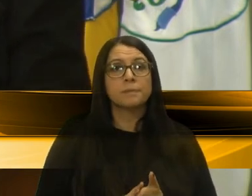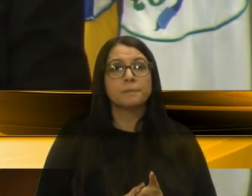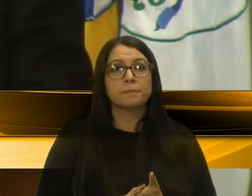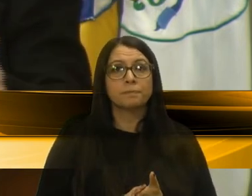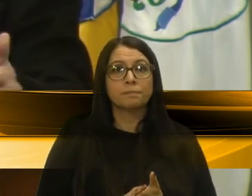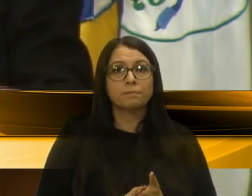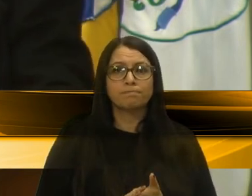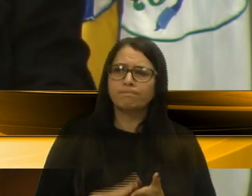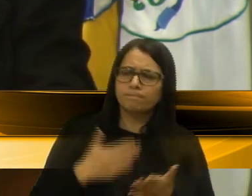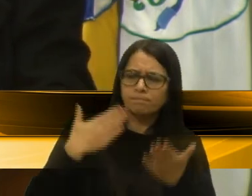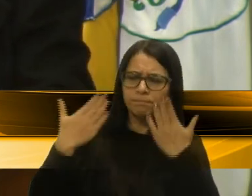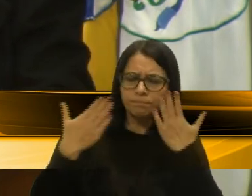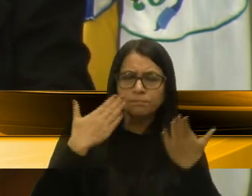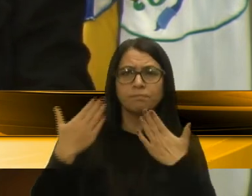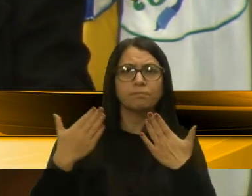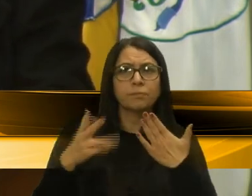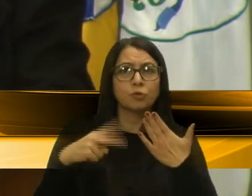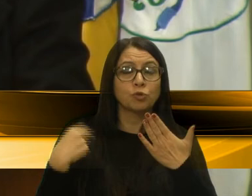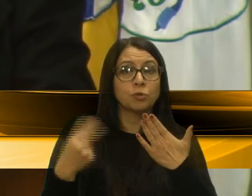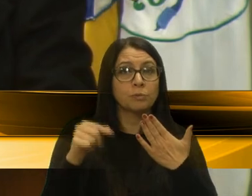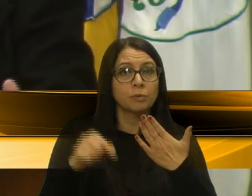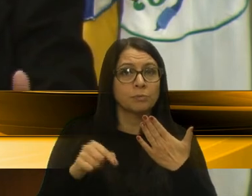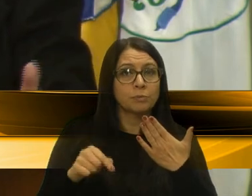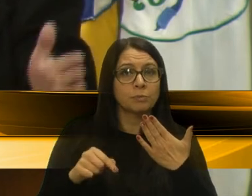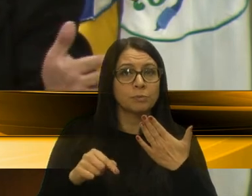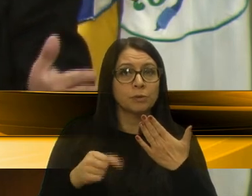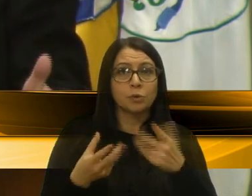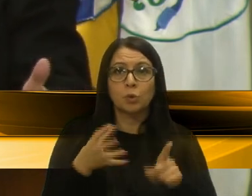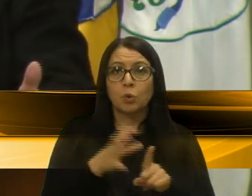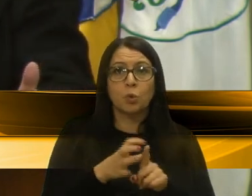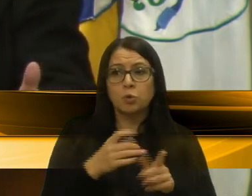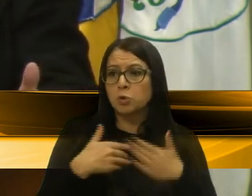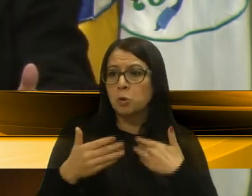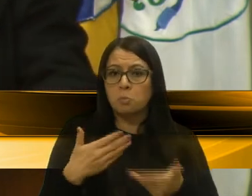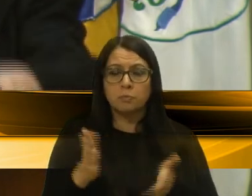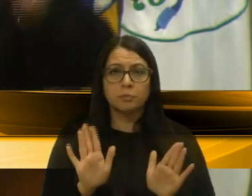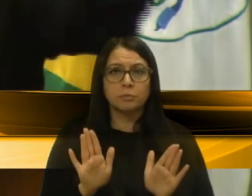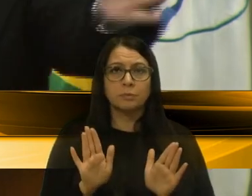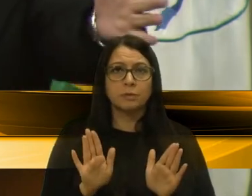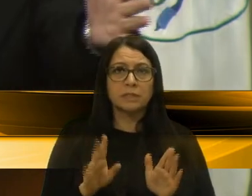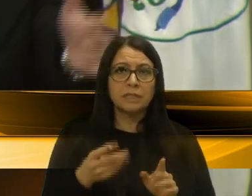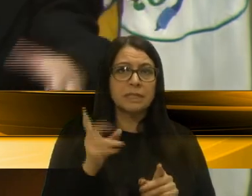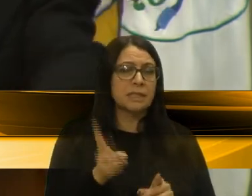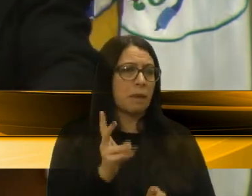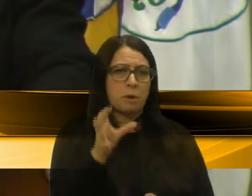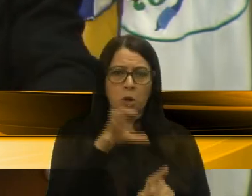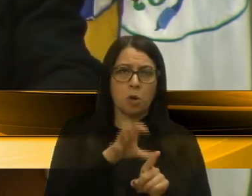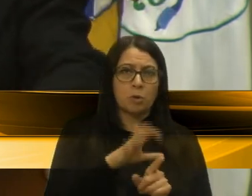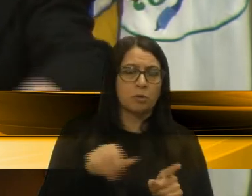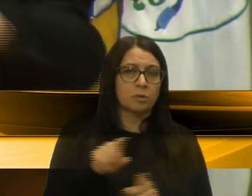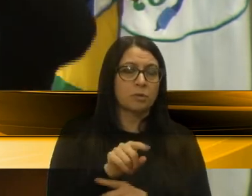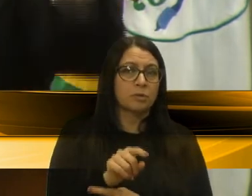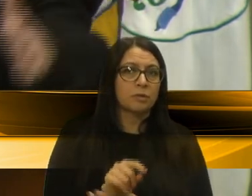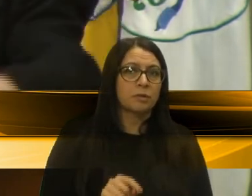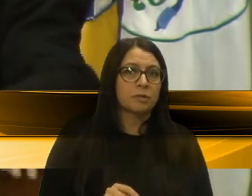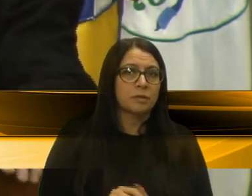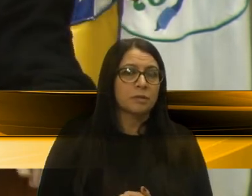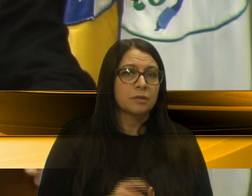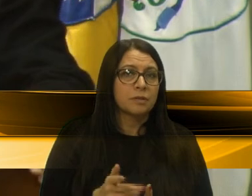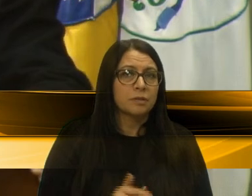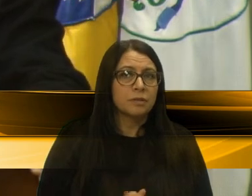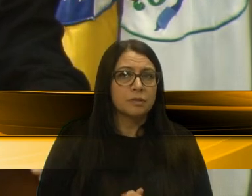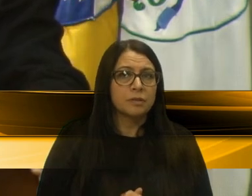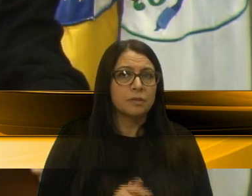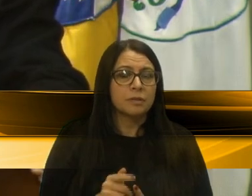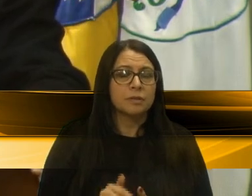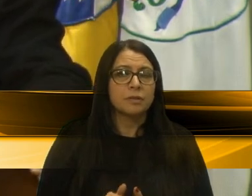eventualmente desconfiam de que nós estamos aqui sendo do contra, por ser do contra, não, vocês são sempre do contra, parece que vocês não querem ajudar o